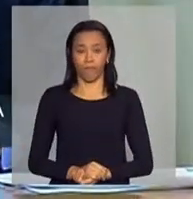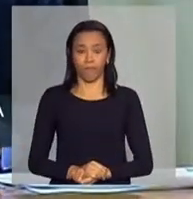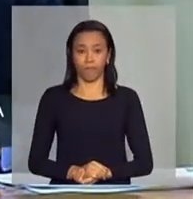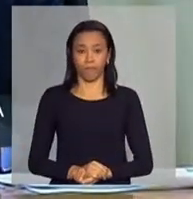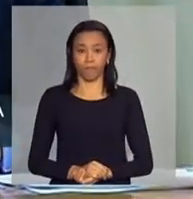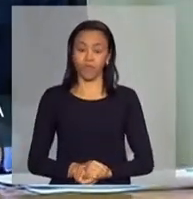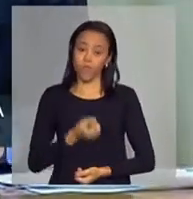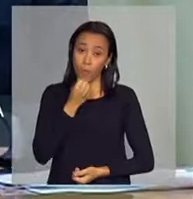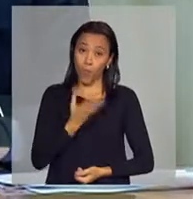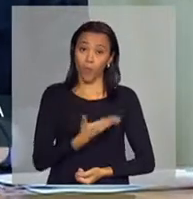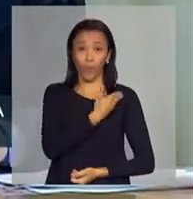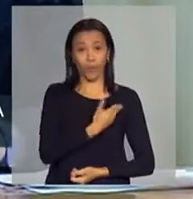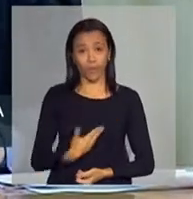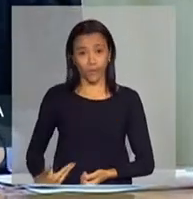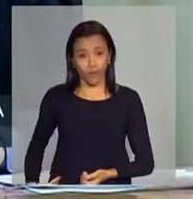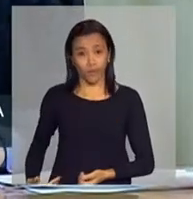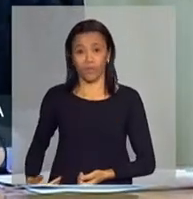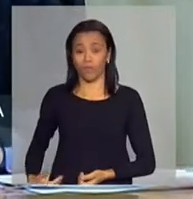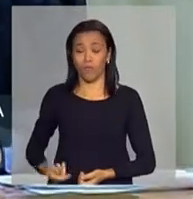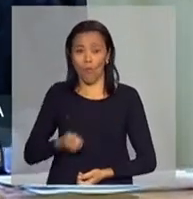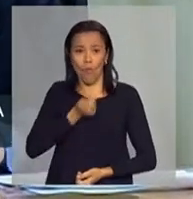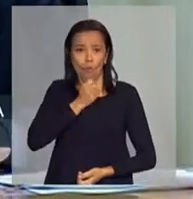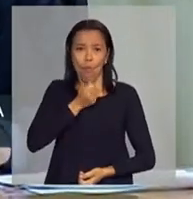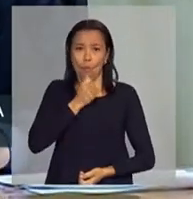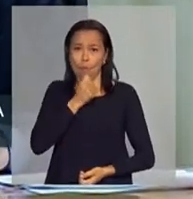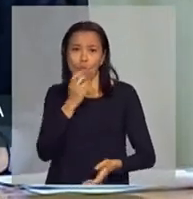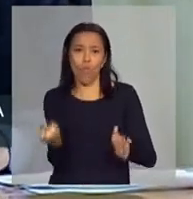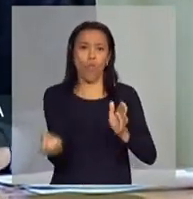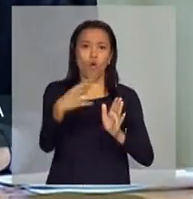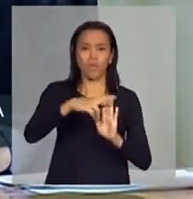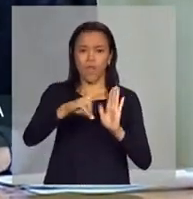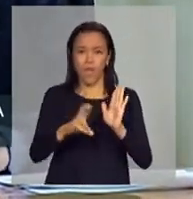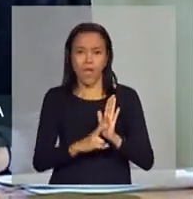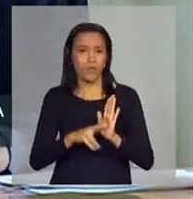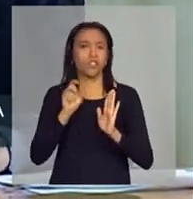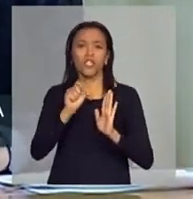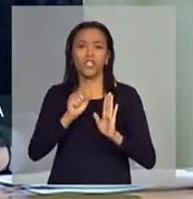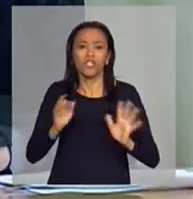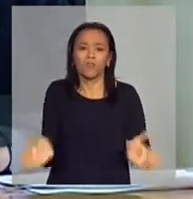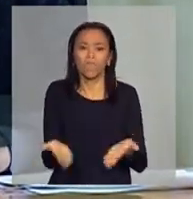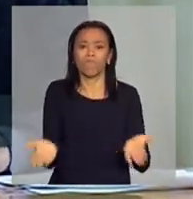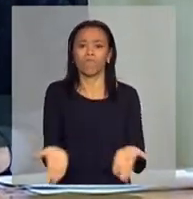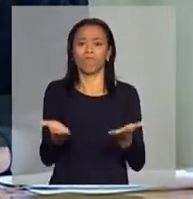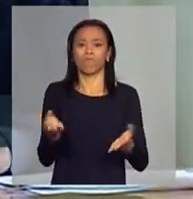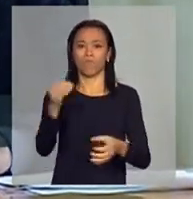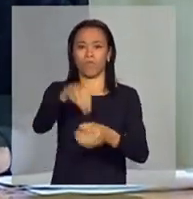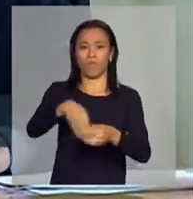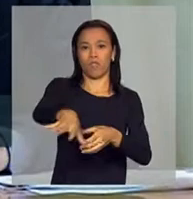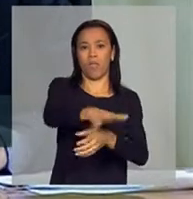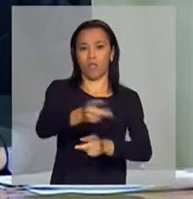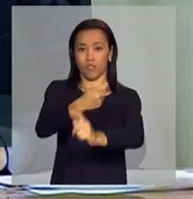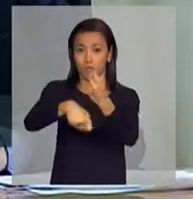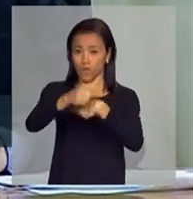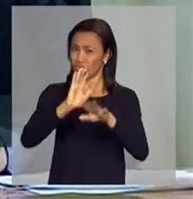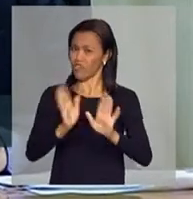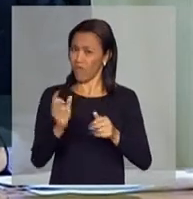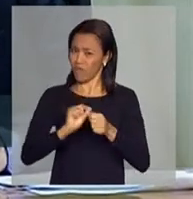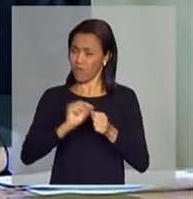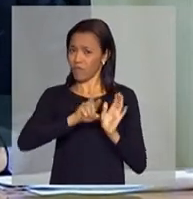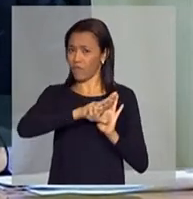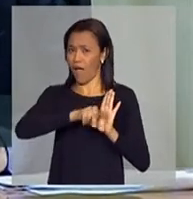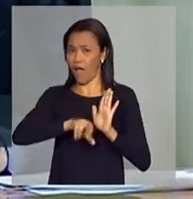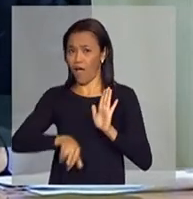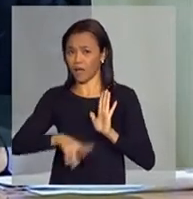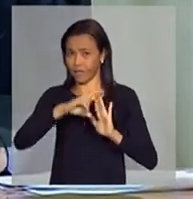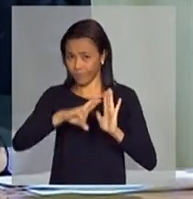o governo não pretende implementar novas medidas de estímulo nós já fizemos várias medidas de estímulo